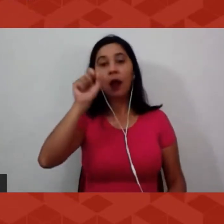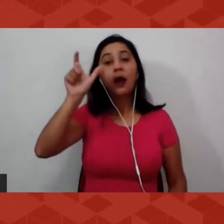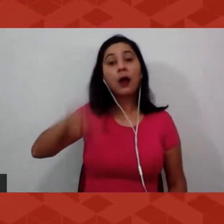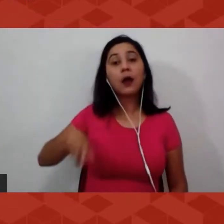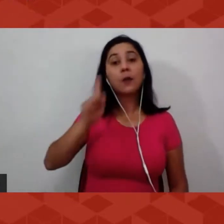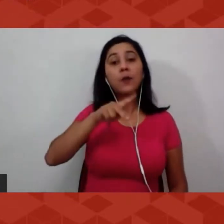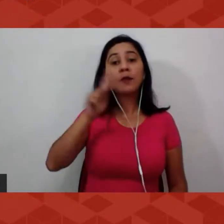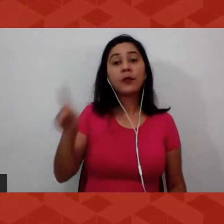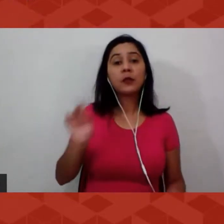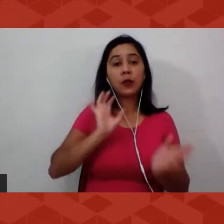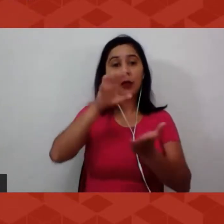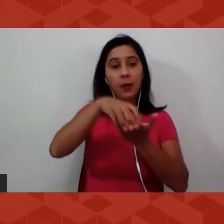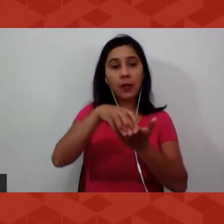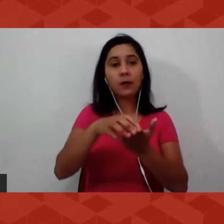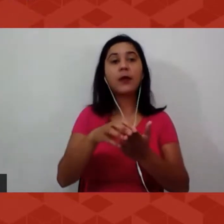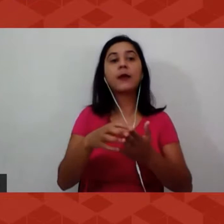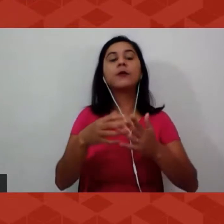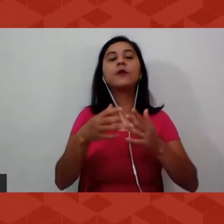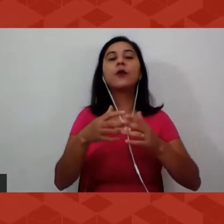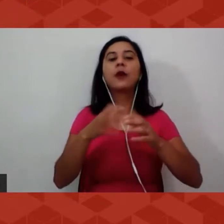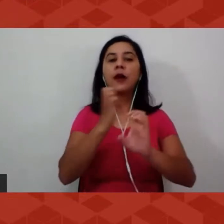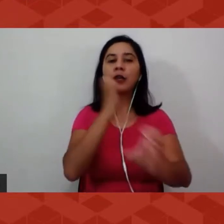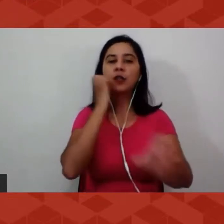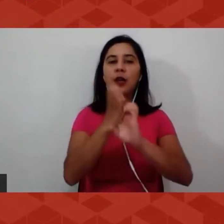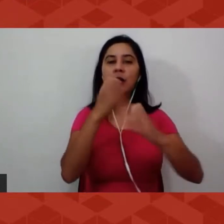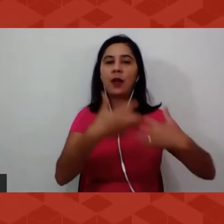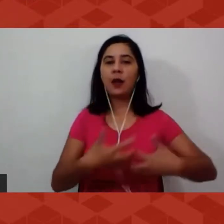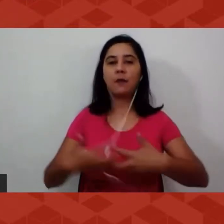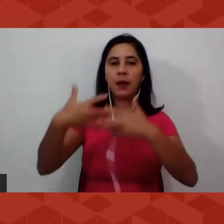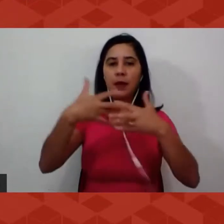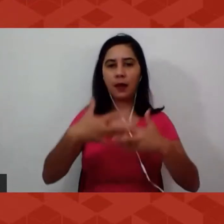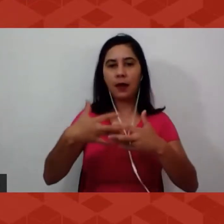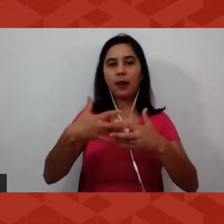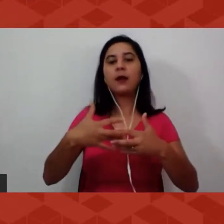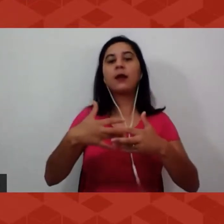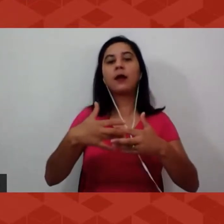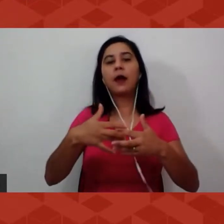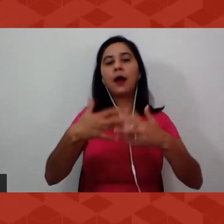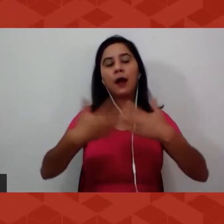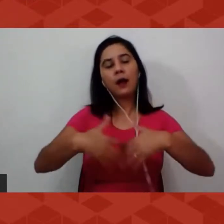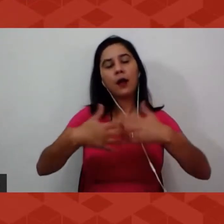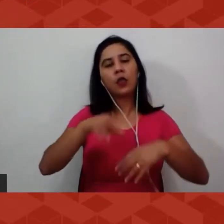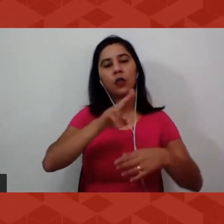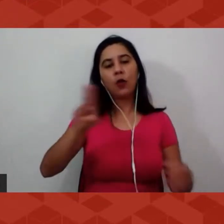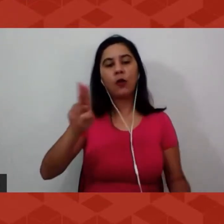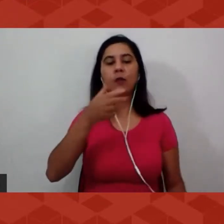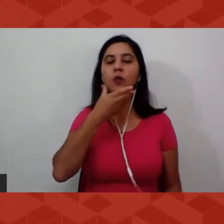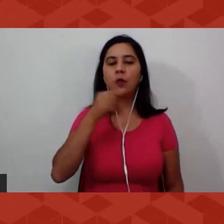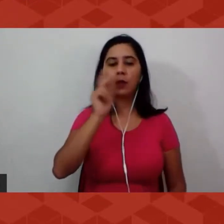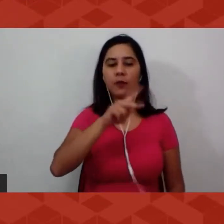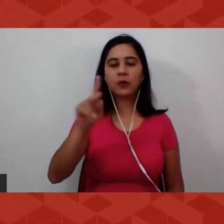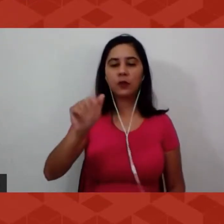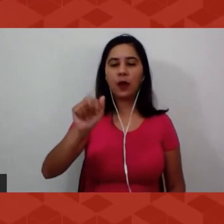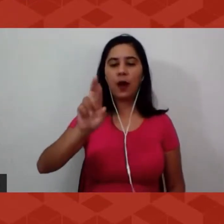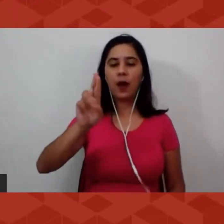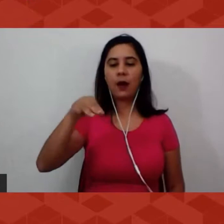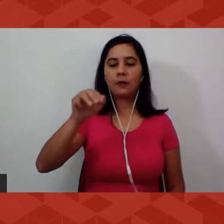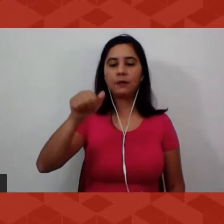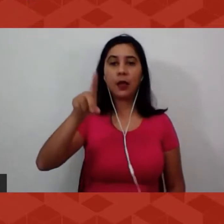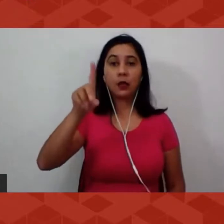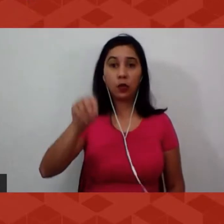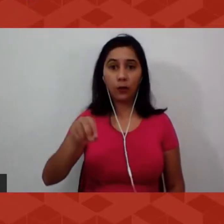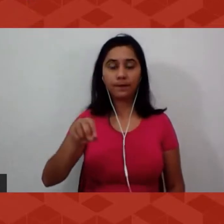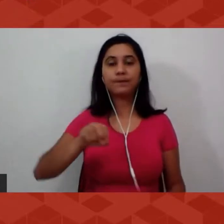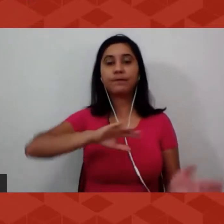professor do Departamento de Engenharia Mecânica da UFSCar, Armando Antonioli. No período da tarde, teremos